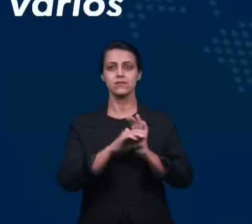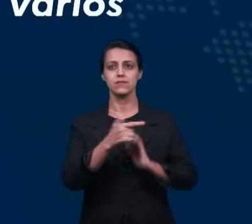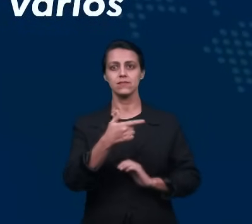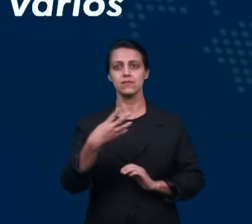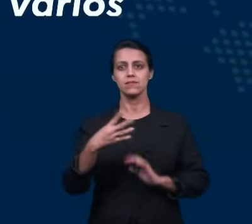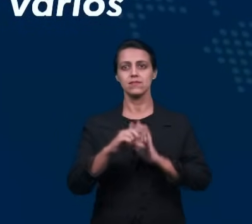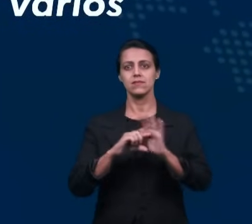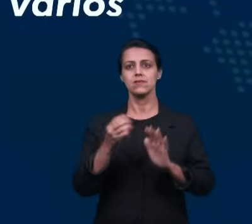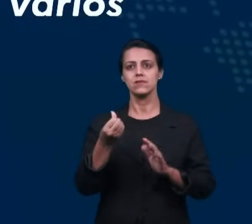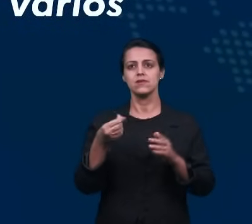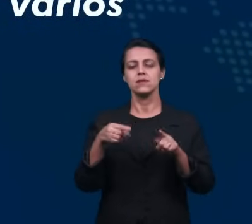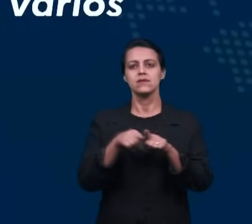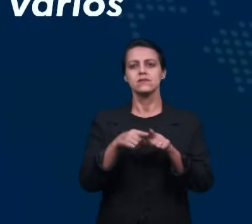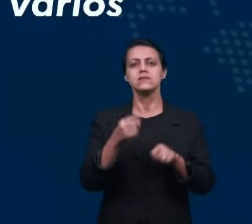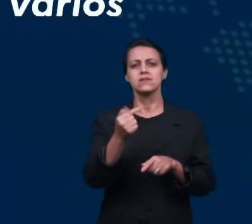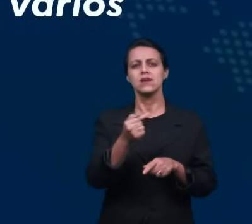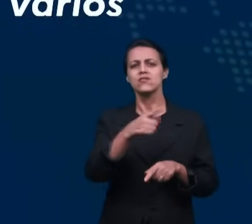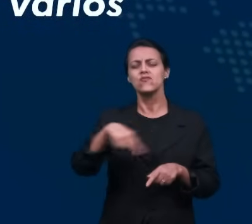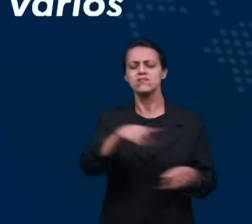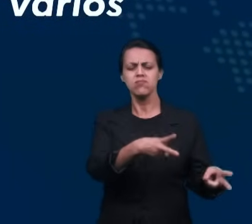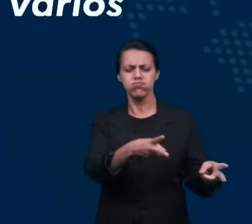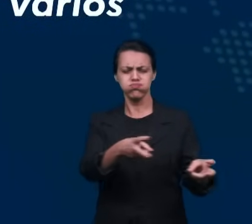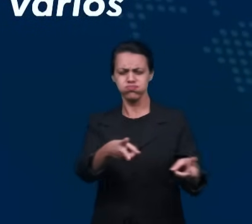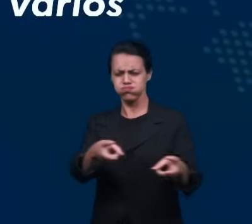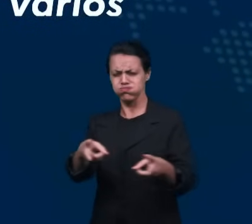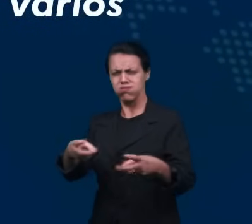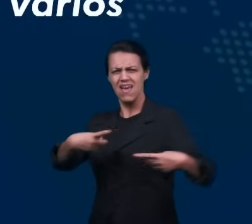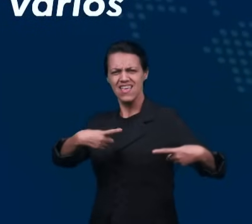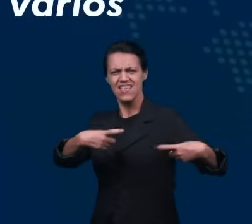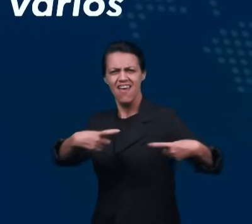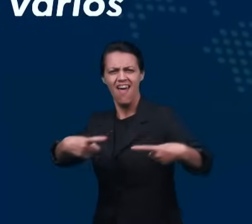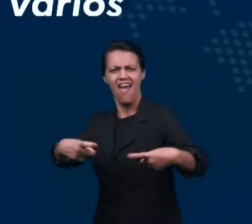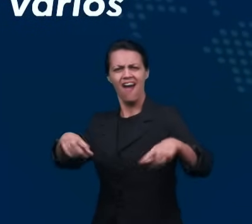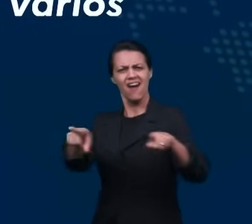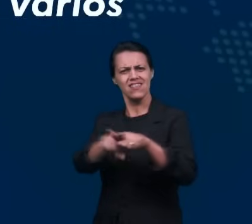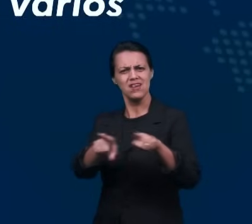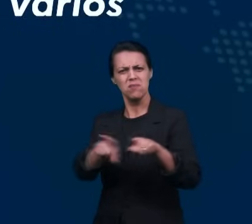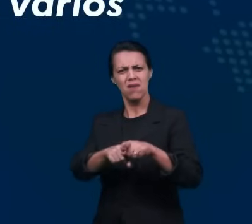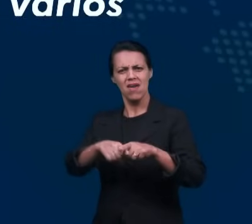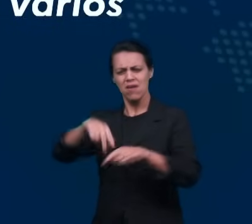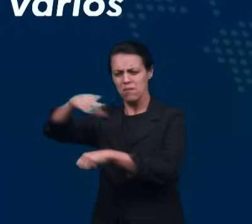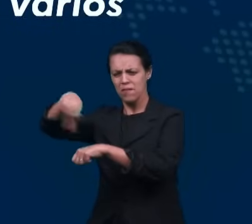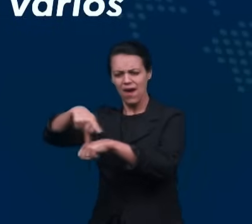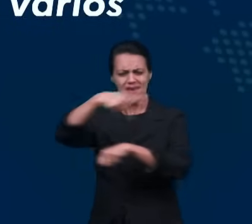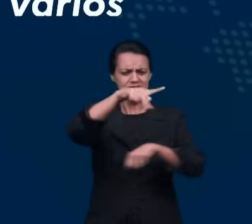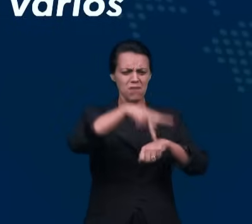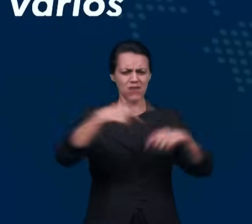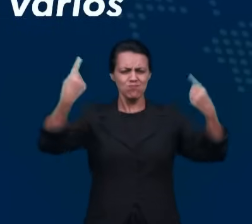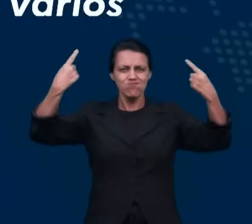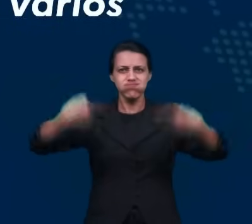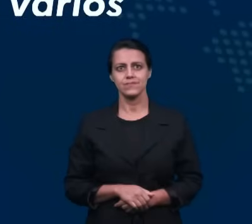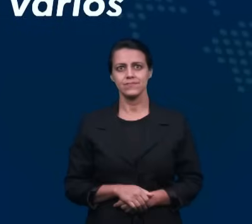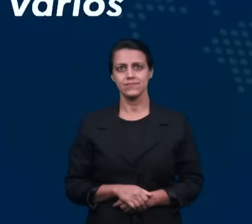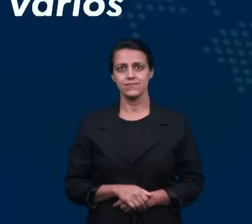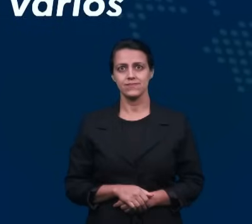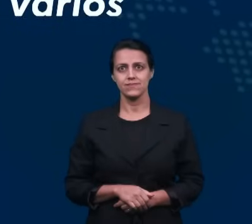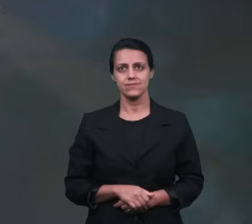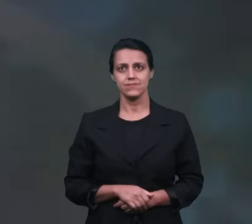ouvireis falar de guerras e de rumores de guerras, nação contra nação, reino contra